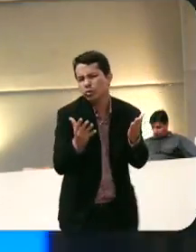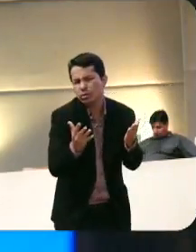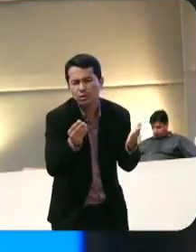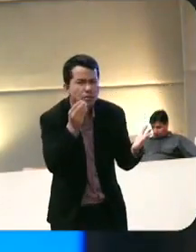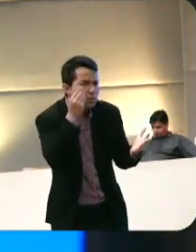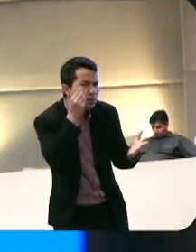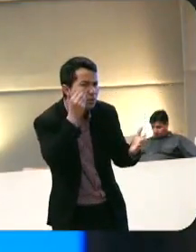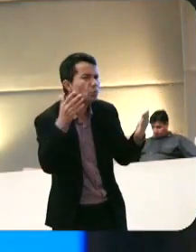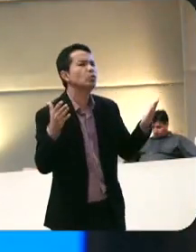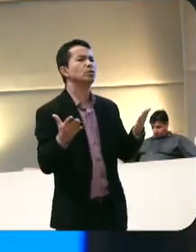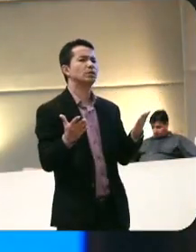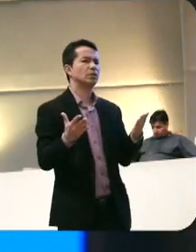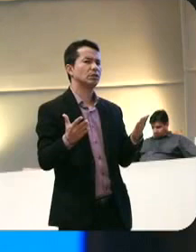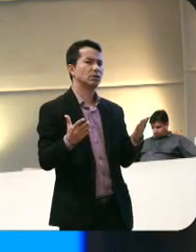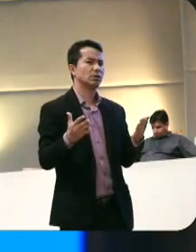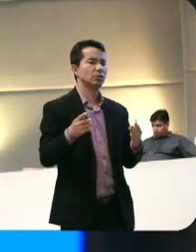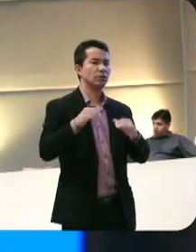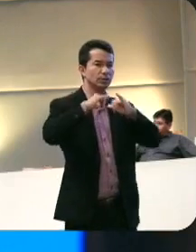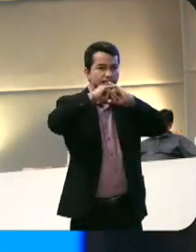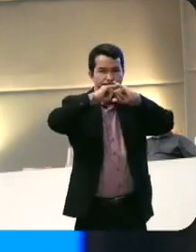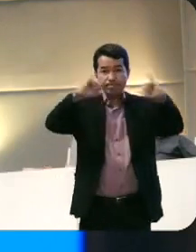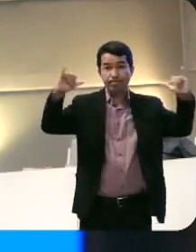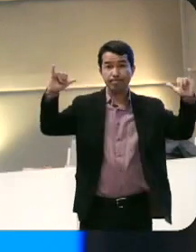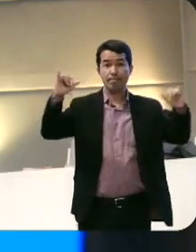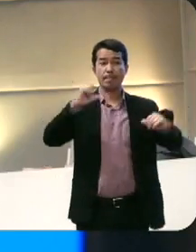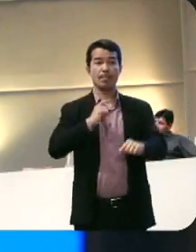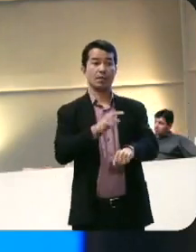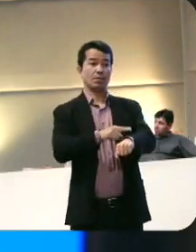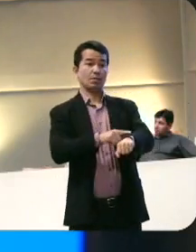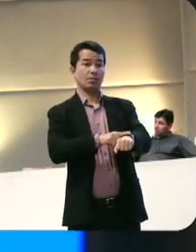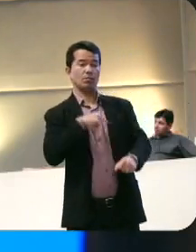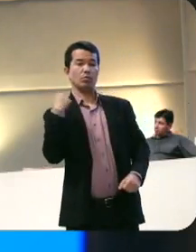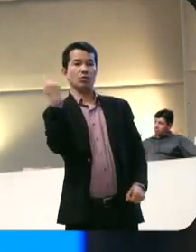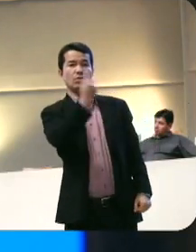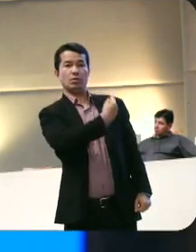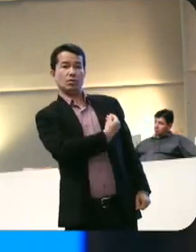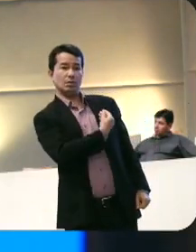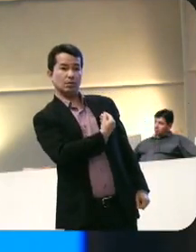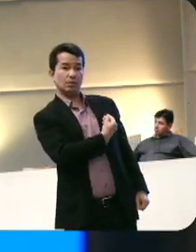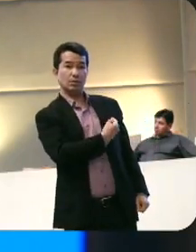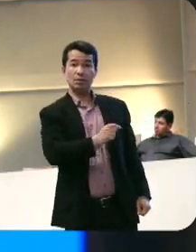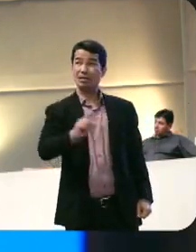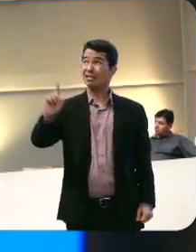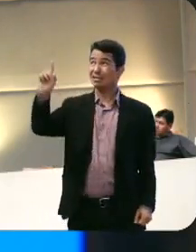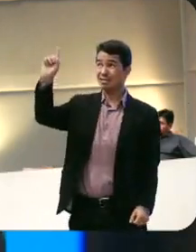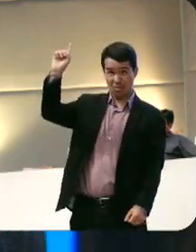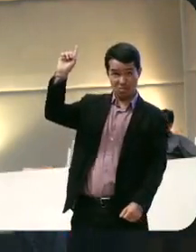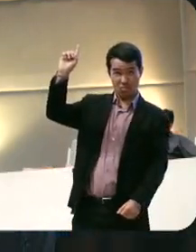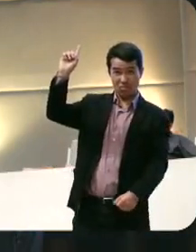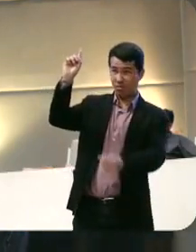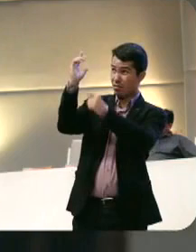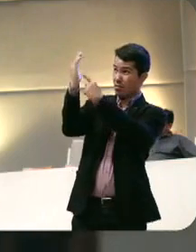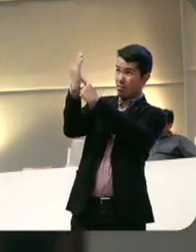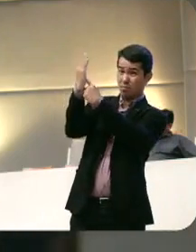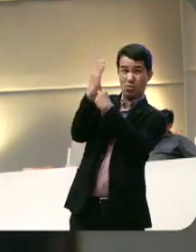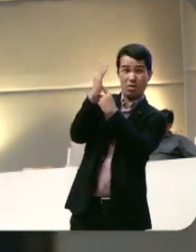Mas existem momentos na nossa vida que Deus faz a gente lembrar dos lugares sagrados. E diz,